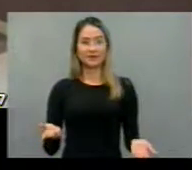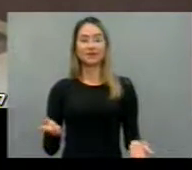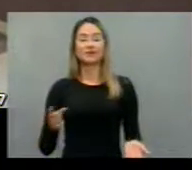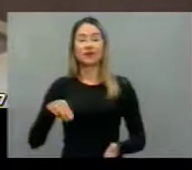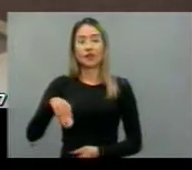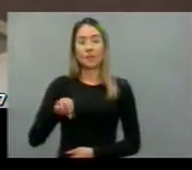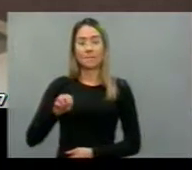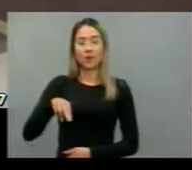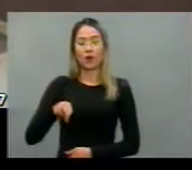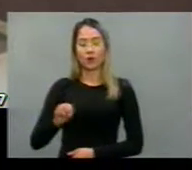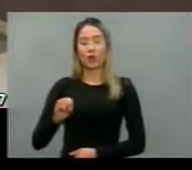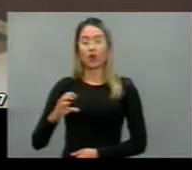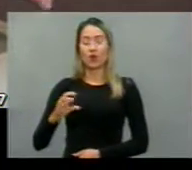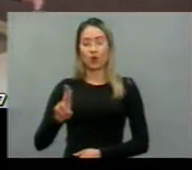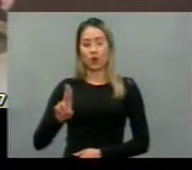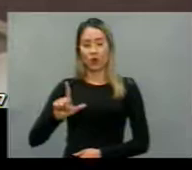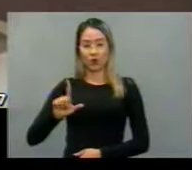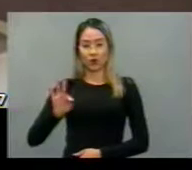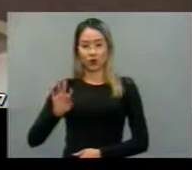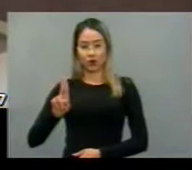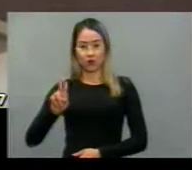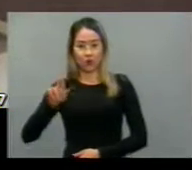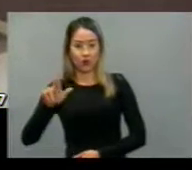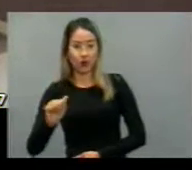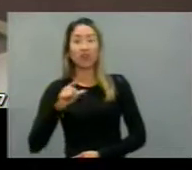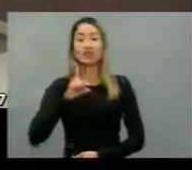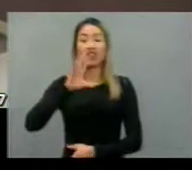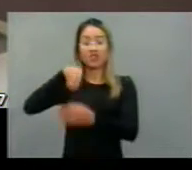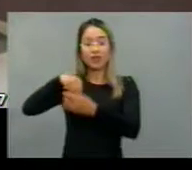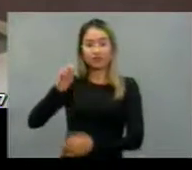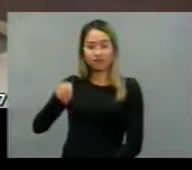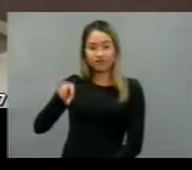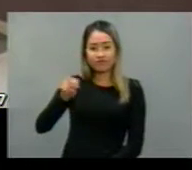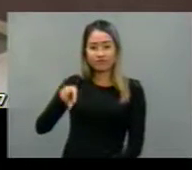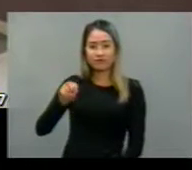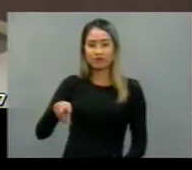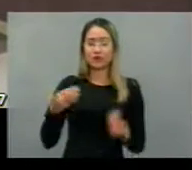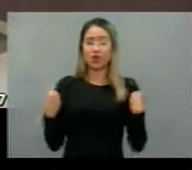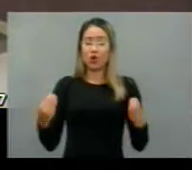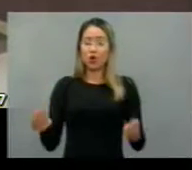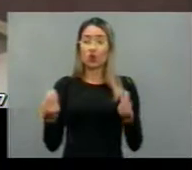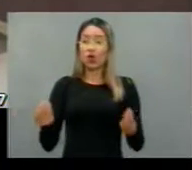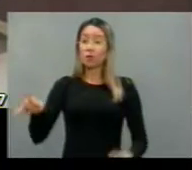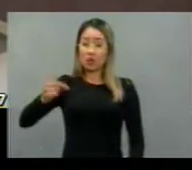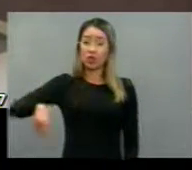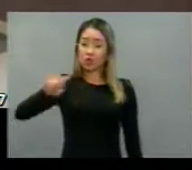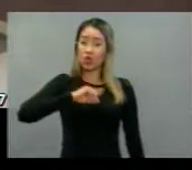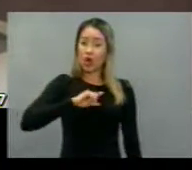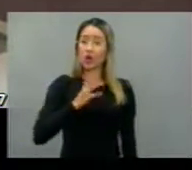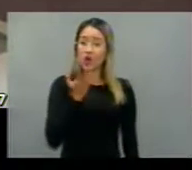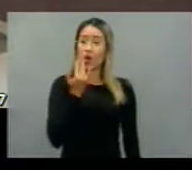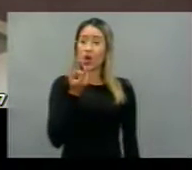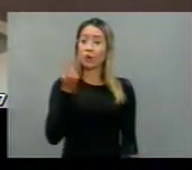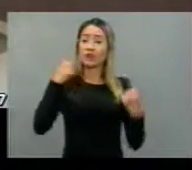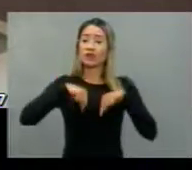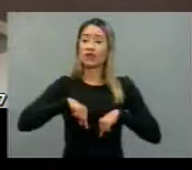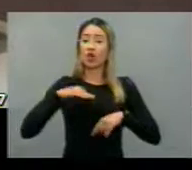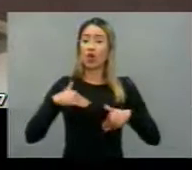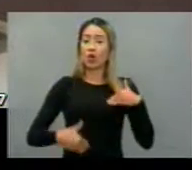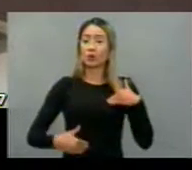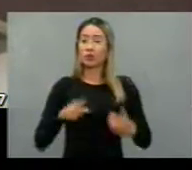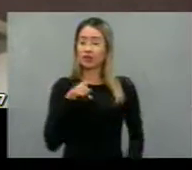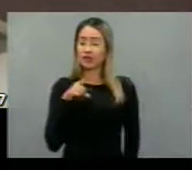monocultura, da utilização em larga escala do agrotóxico, que é vendido para nós, que é algo absolutamente passado. O mundo